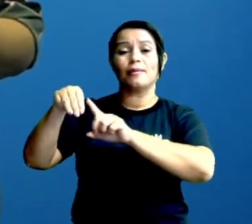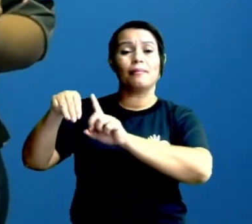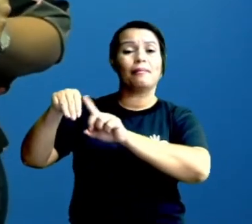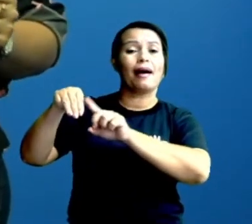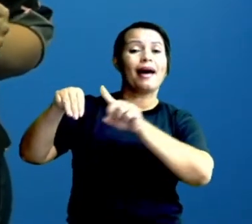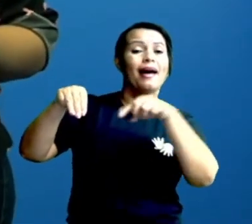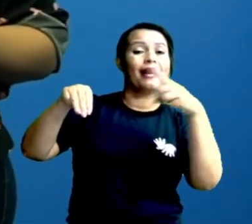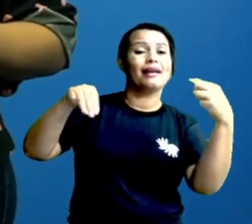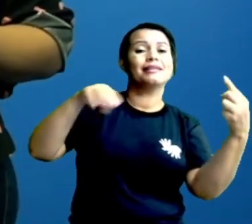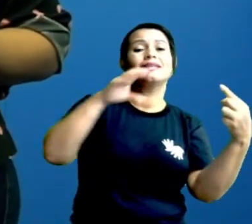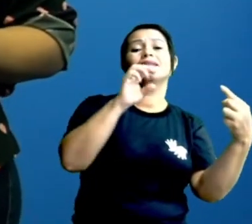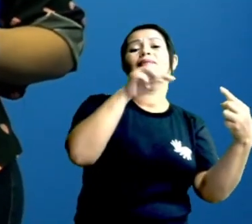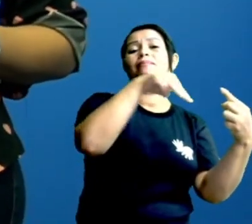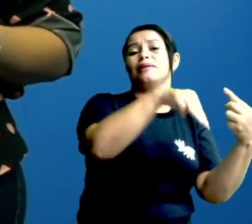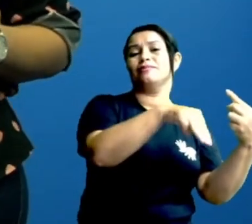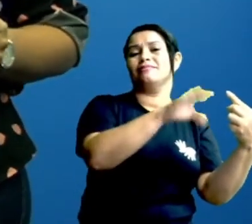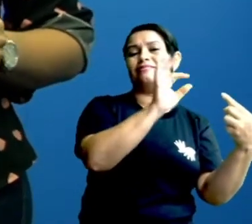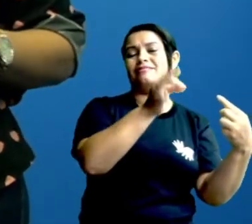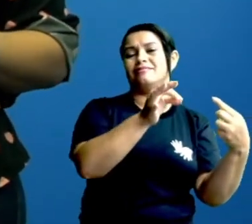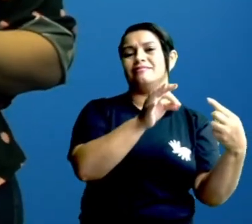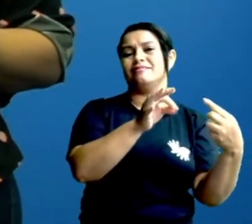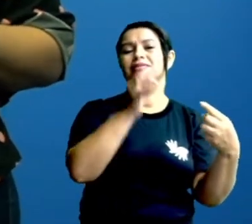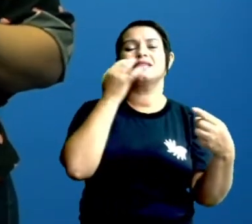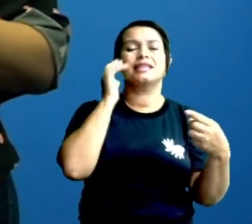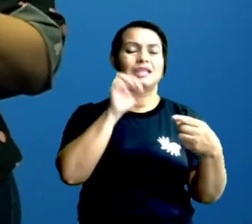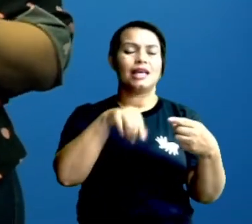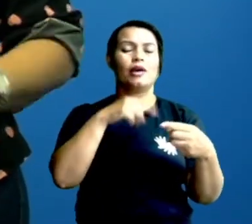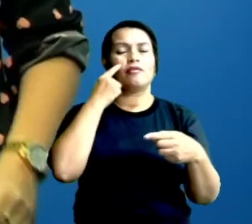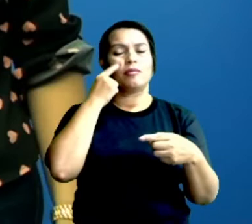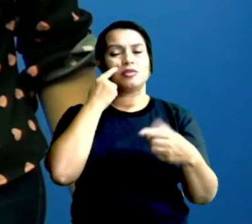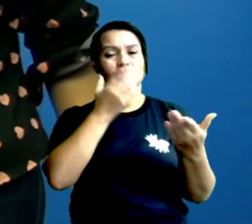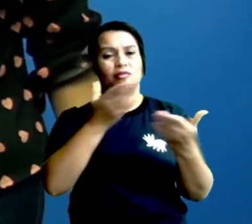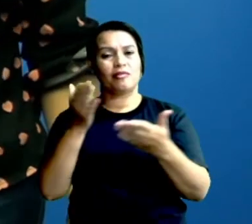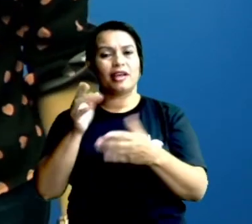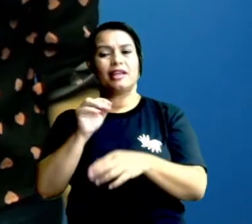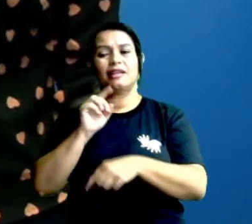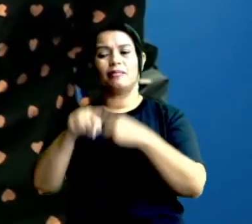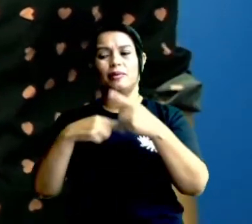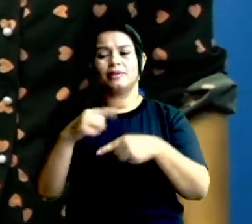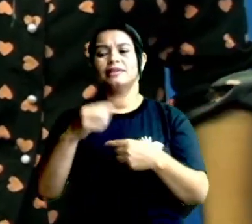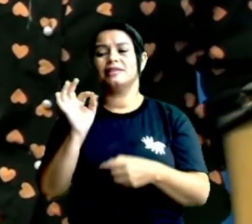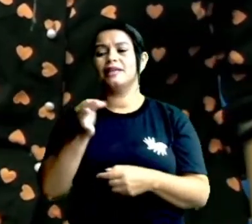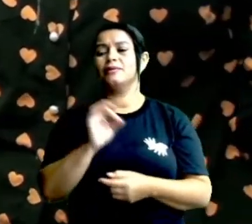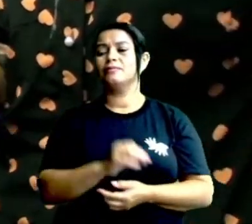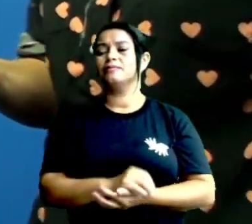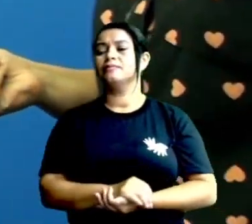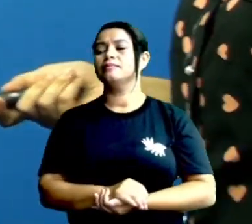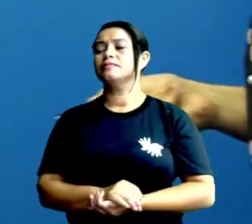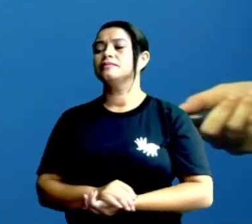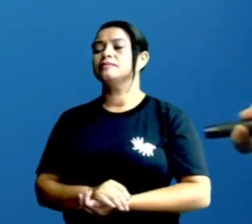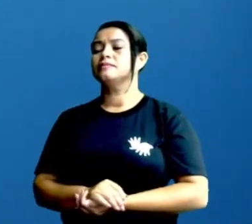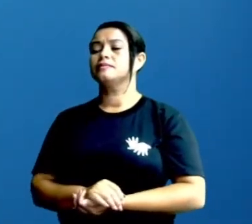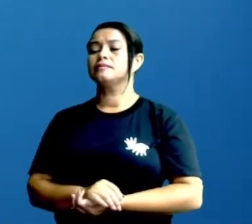para centímetros, ok? Que é o que nós vamos ver daqui a pouquinho, certo?